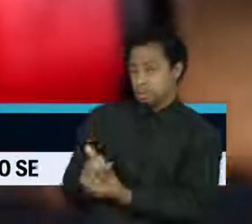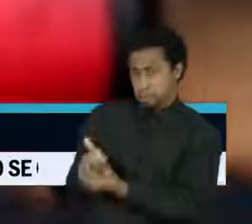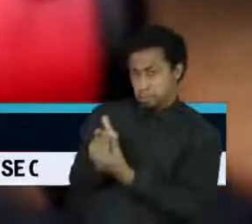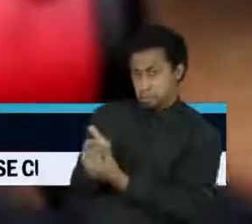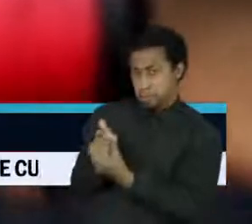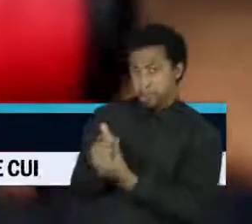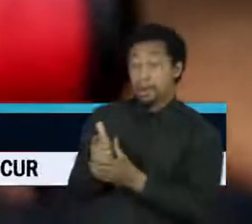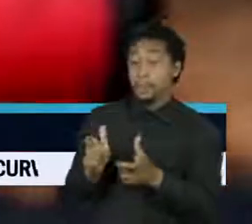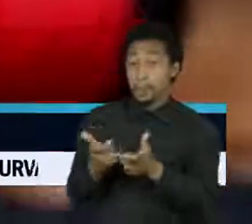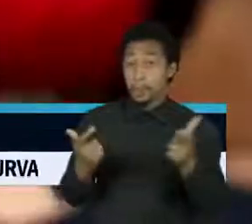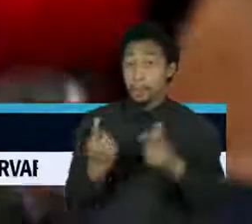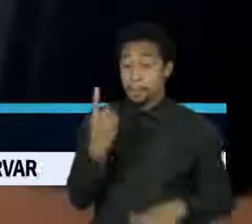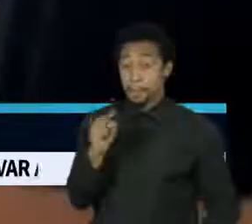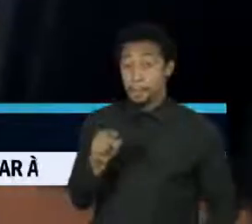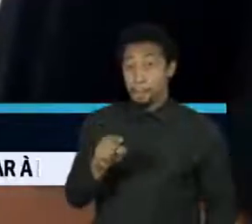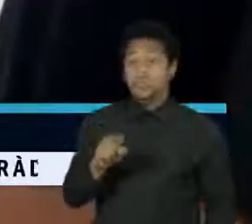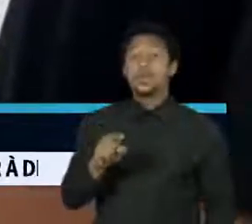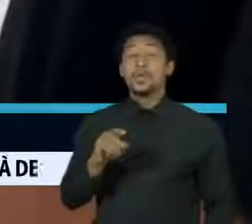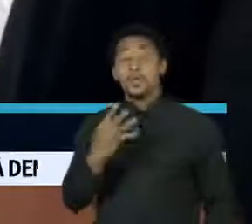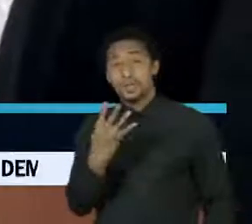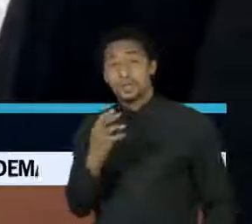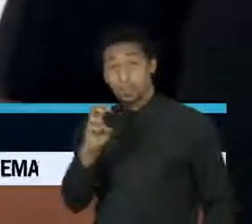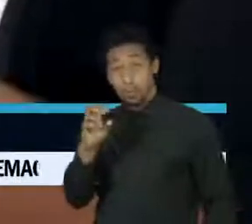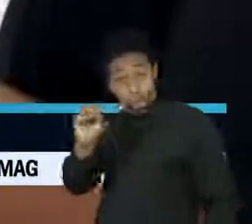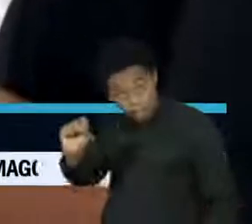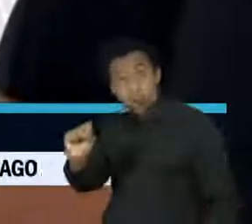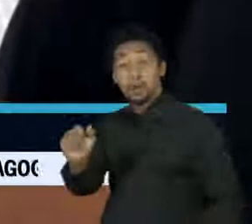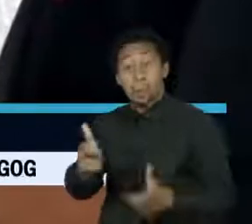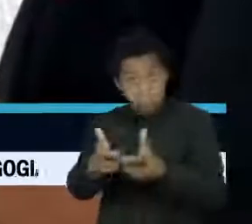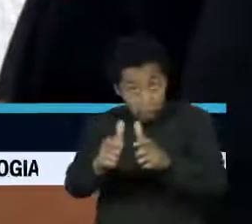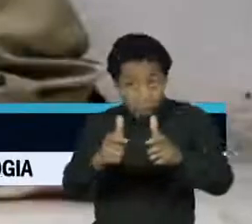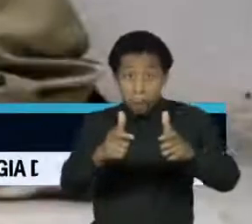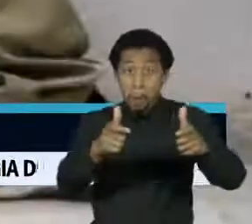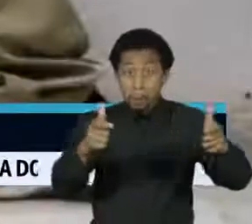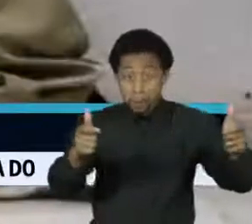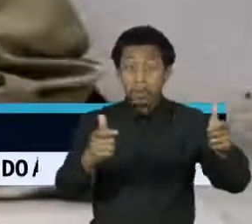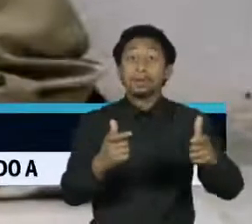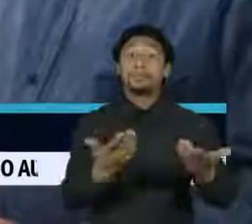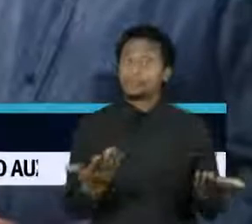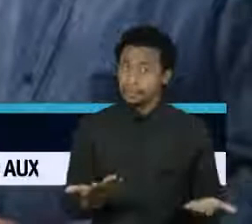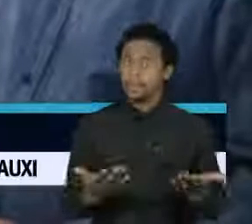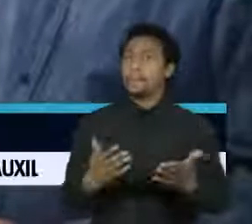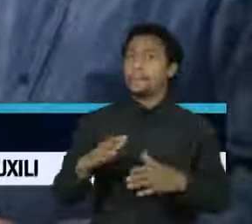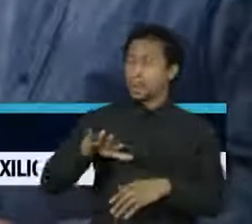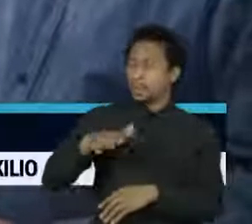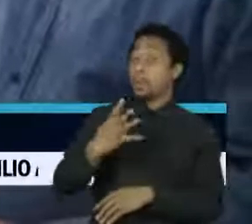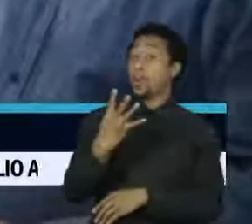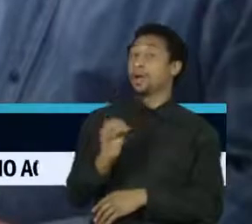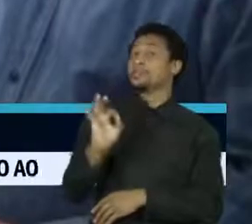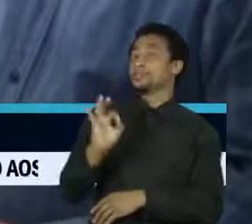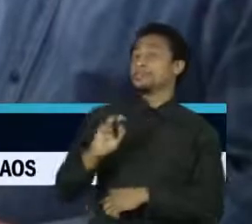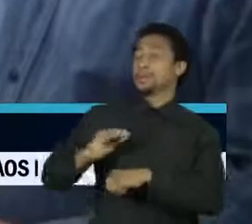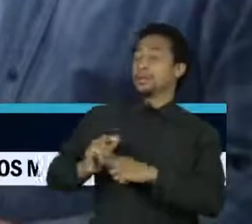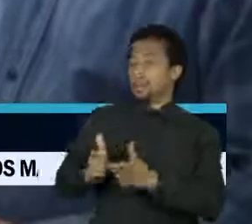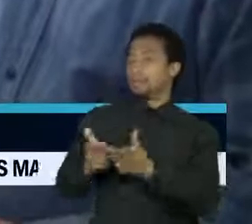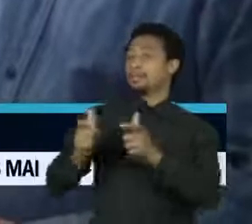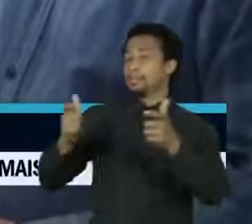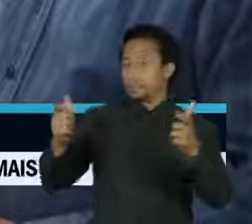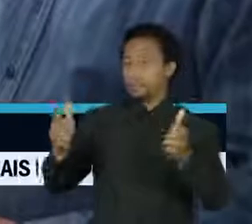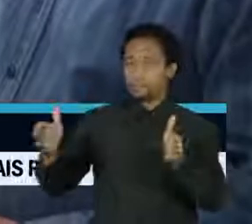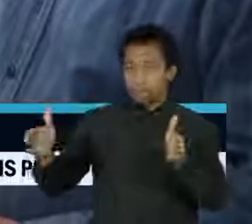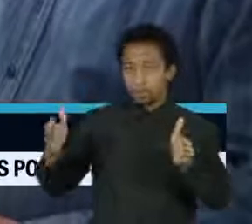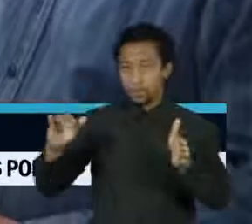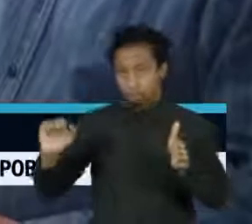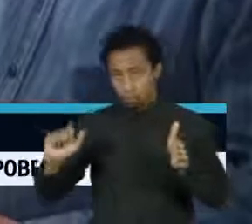quase 1.500 para 2.070, alta de mais de 41%. Entre junho do ano passado e maio deste ano,